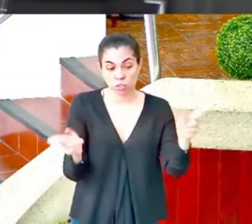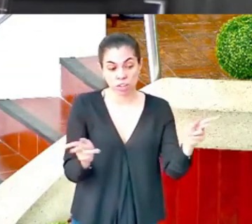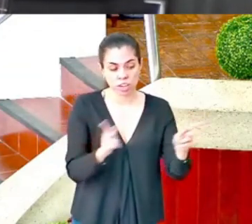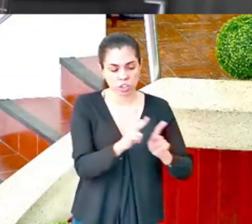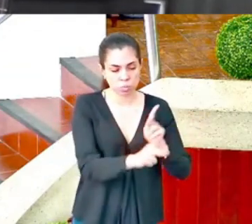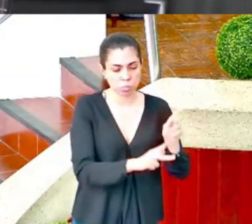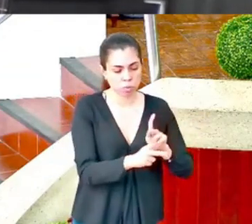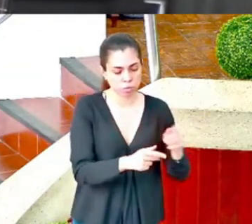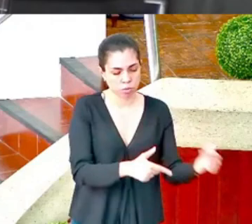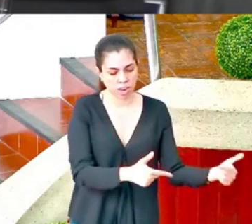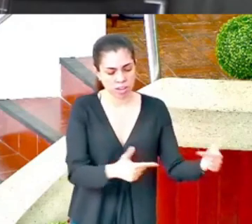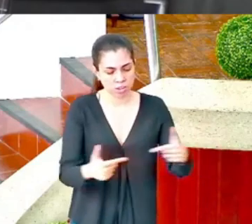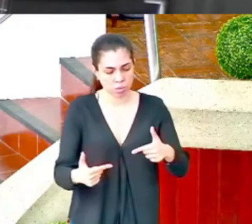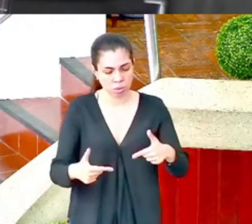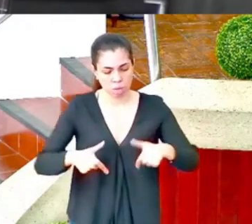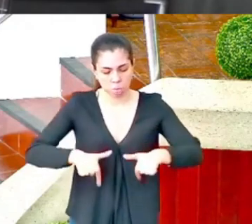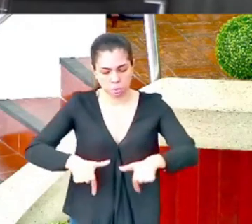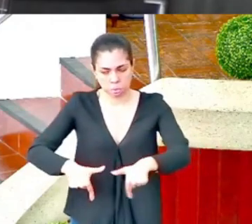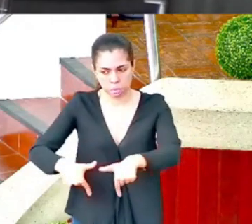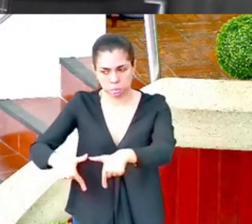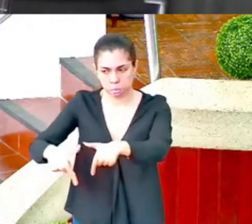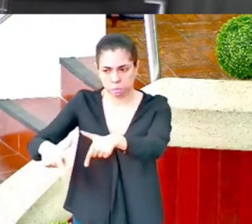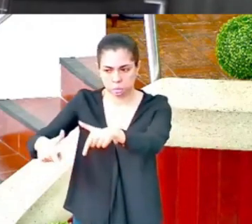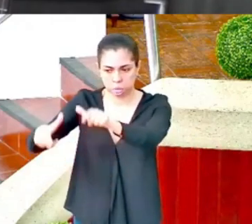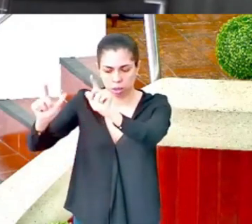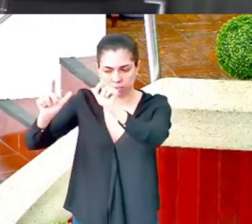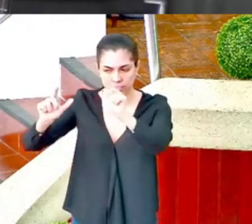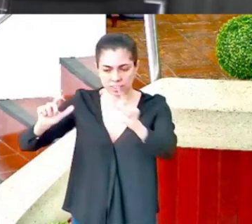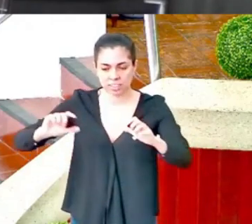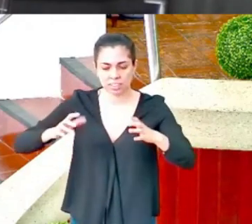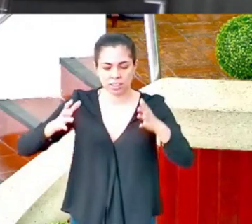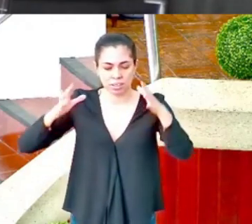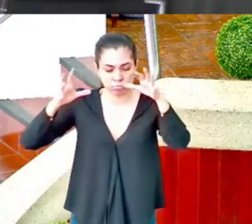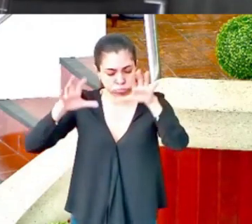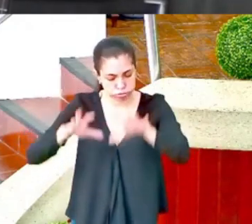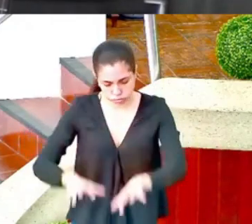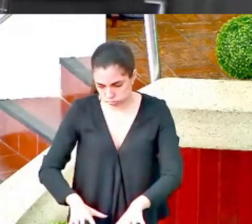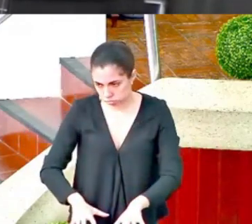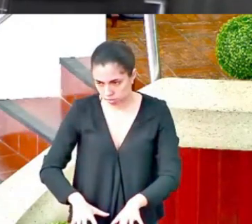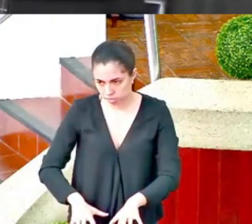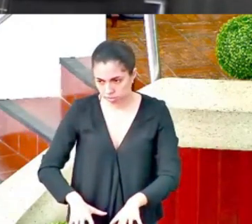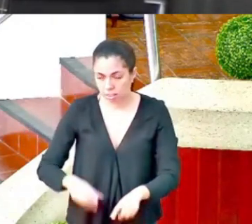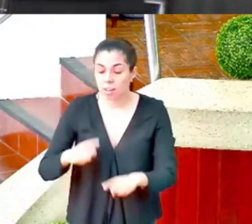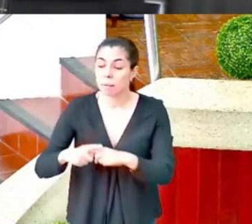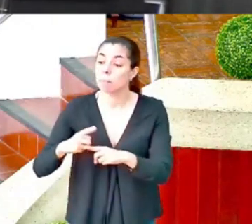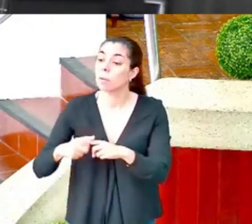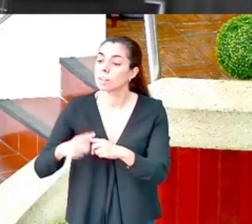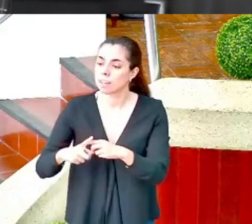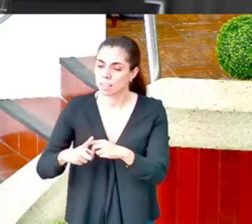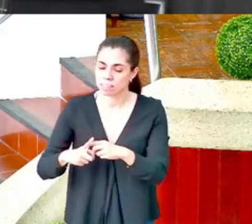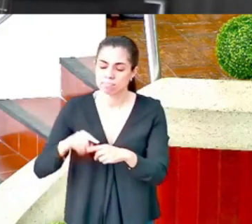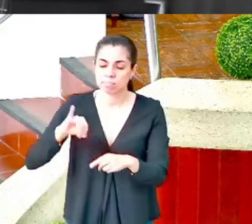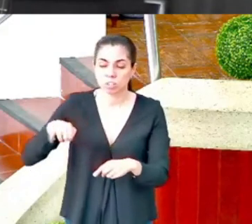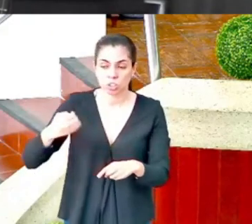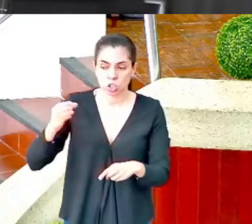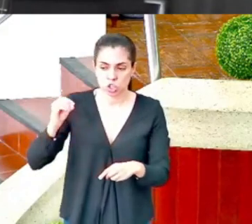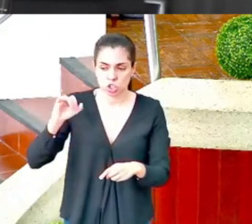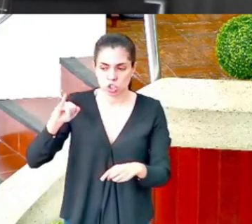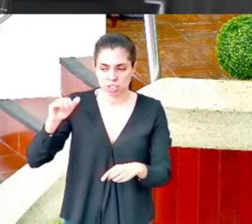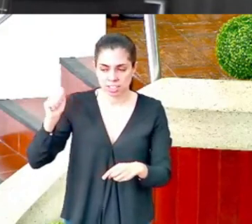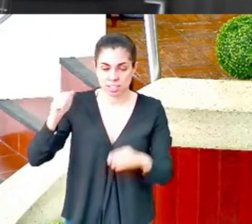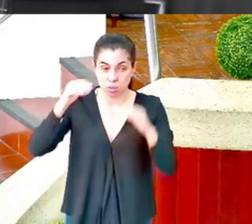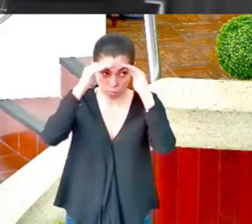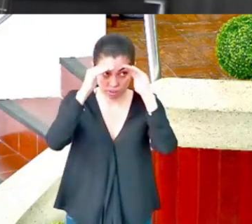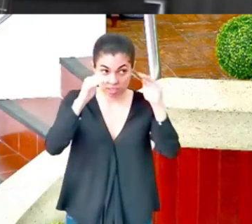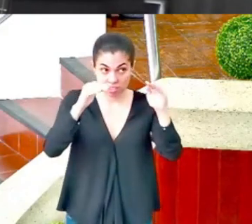com tudo. Mas Josias foi preservado de ver essa maldade de Nabucodonosor. Quero